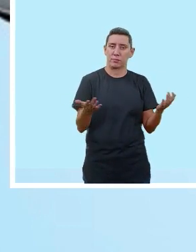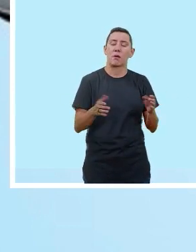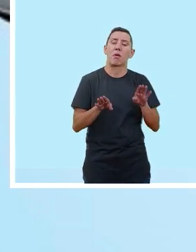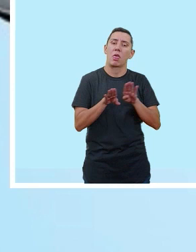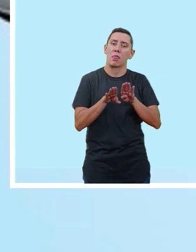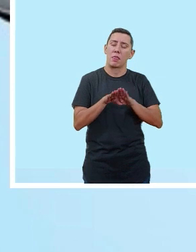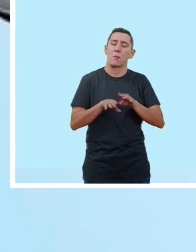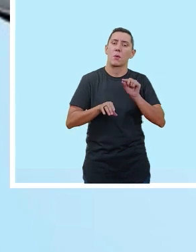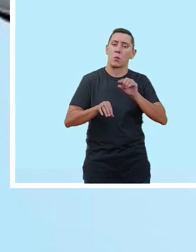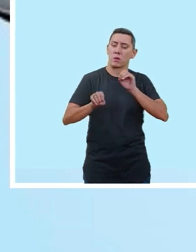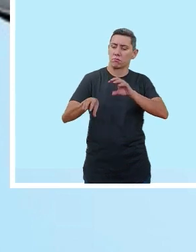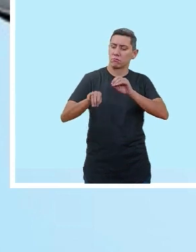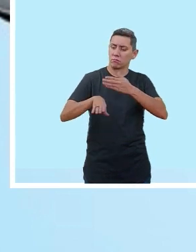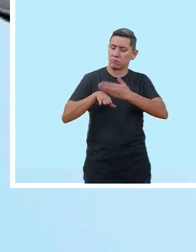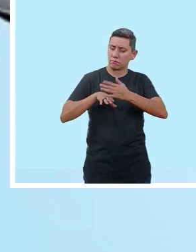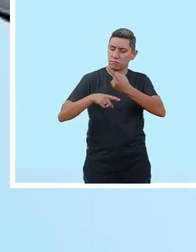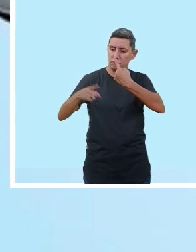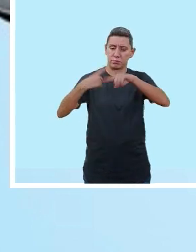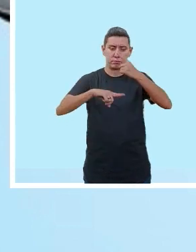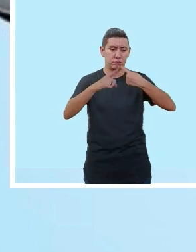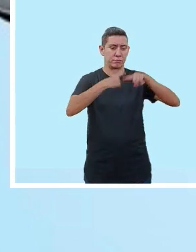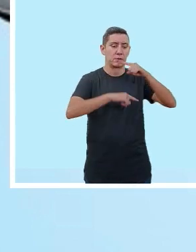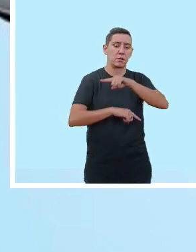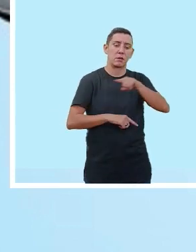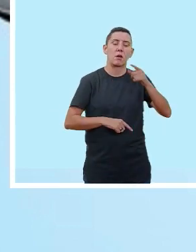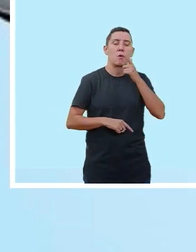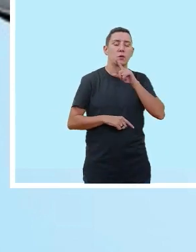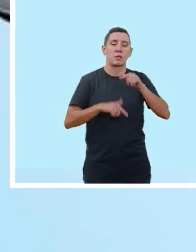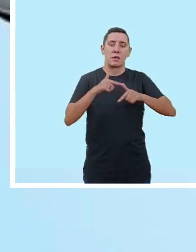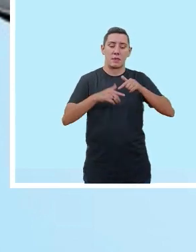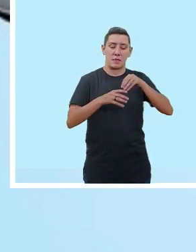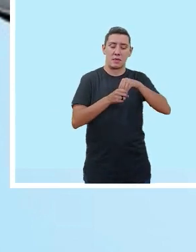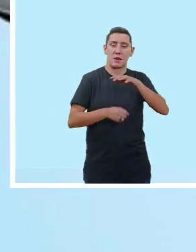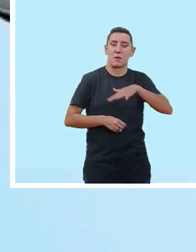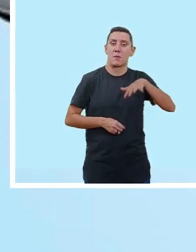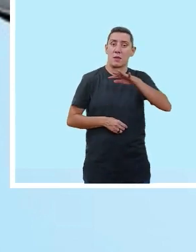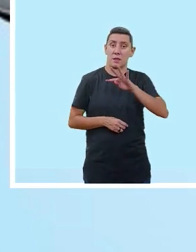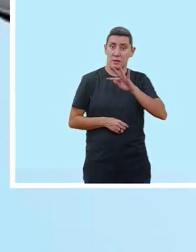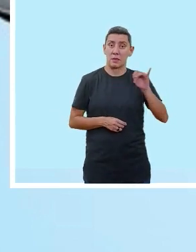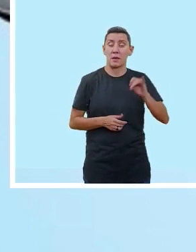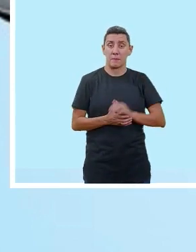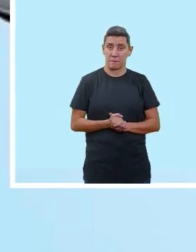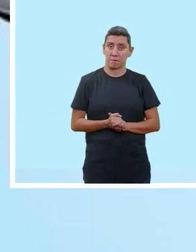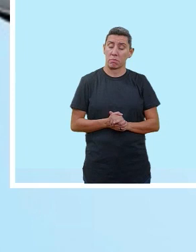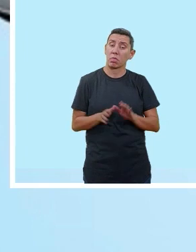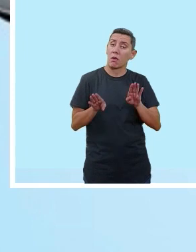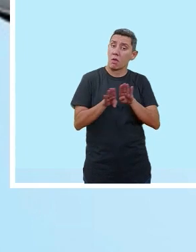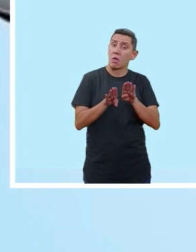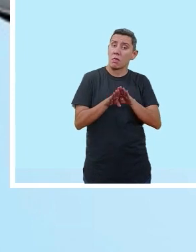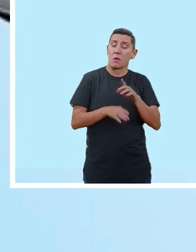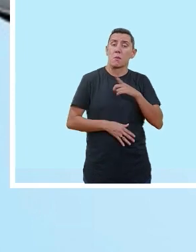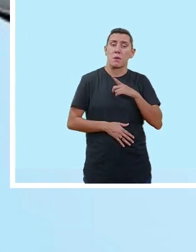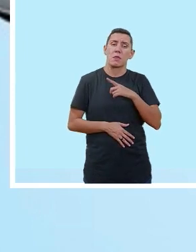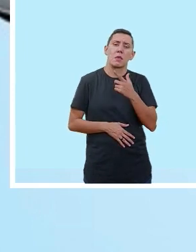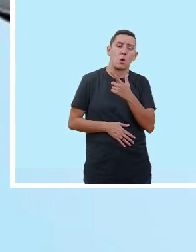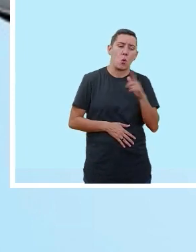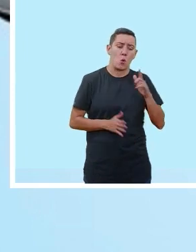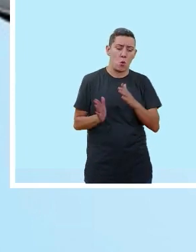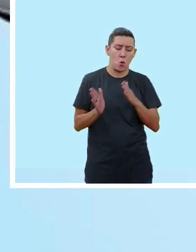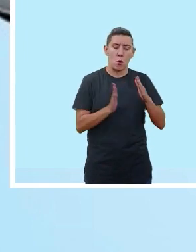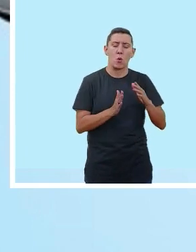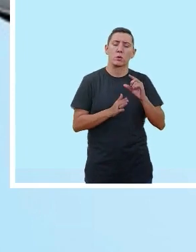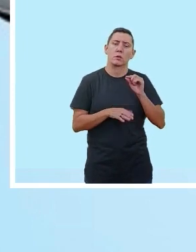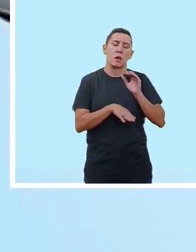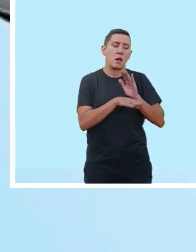a tecnologia para todas as pessoas. Além disso, a gente também trabalha com outras iniciativas de contribuição à sociedade, como,